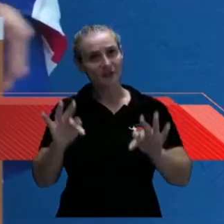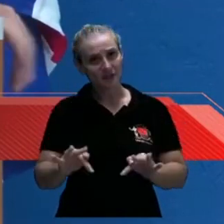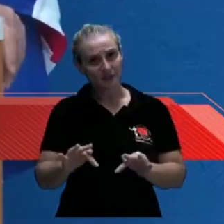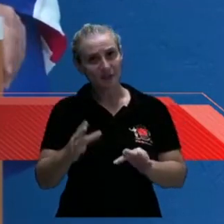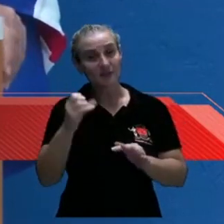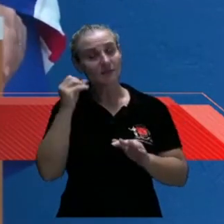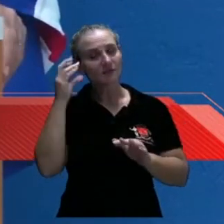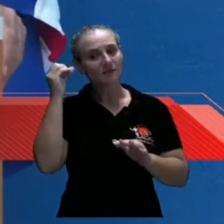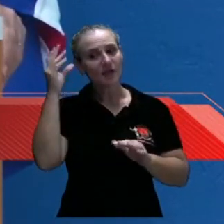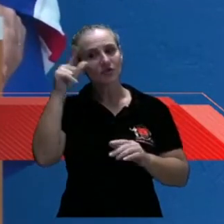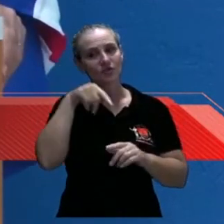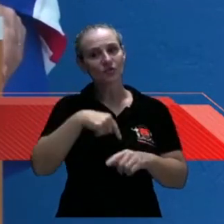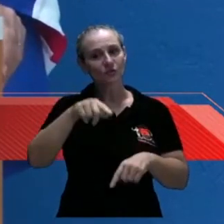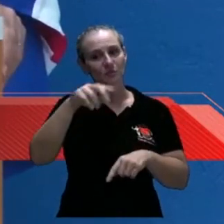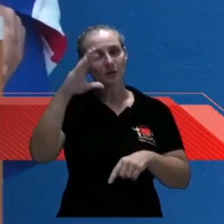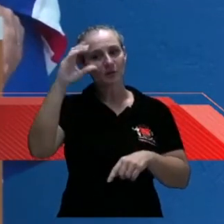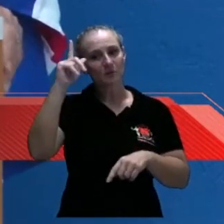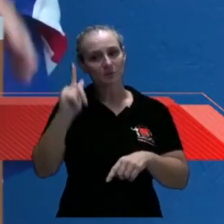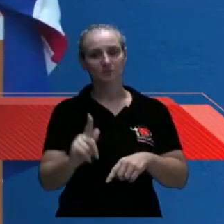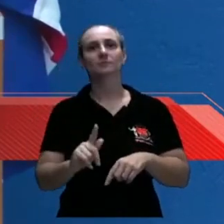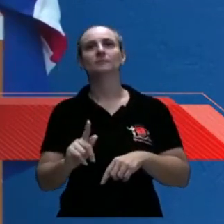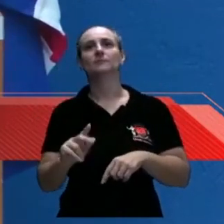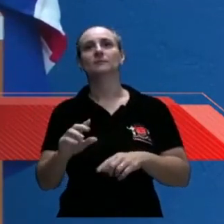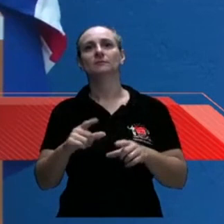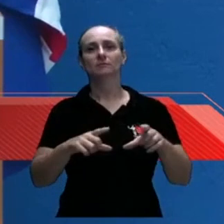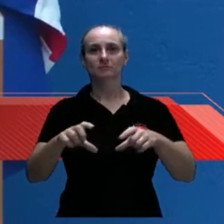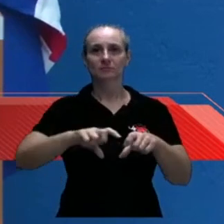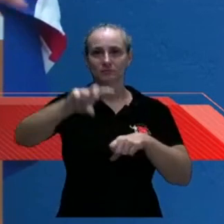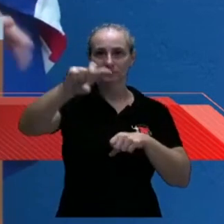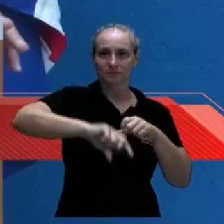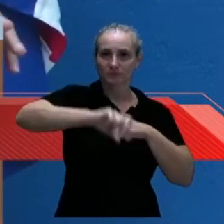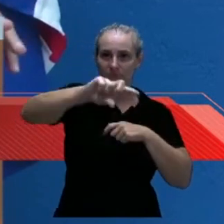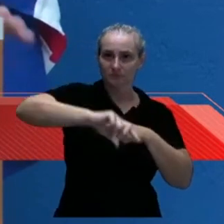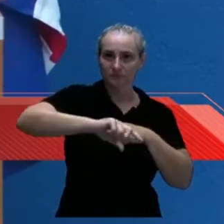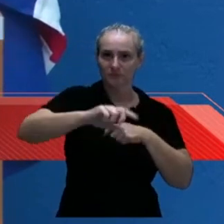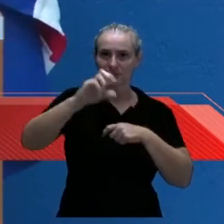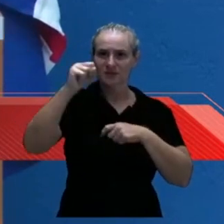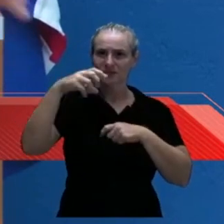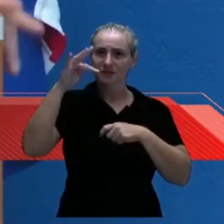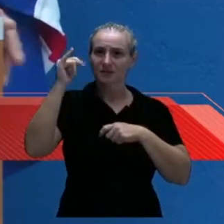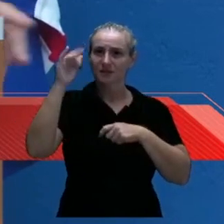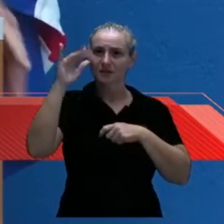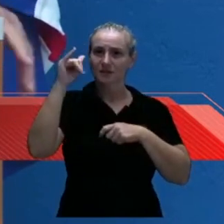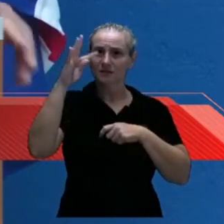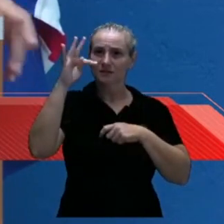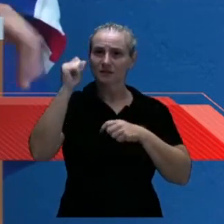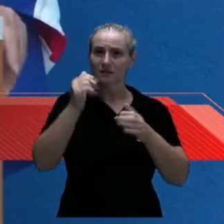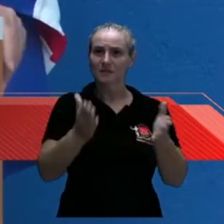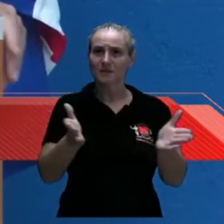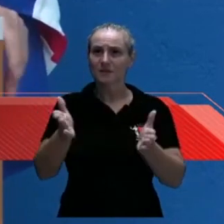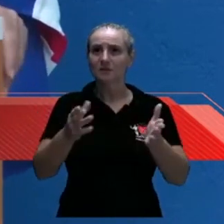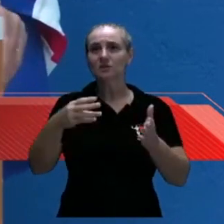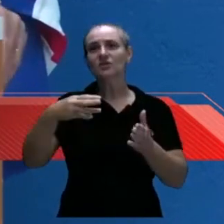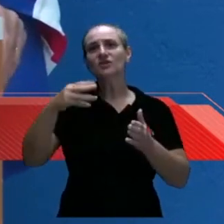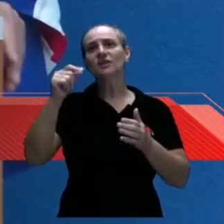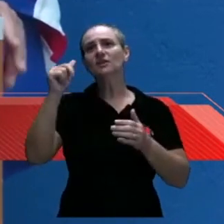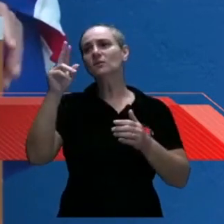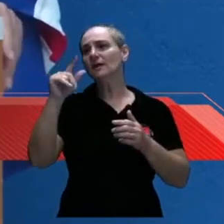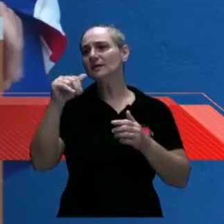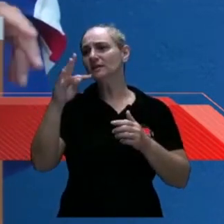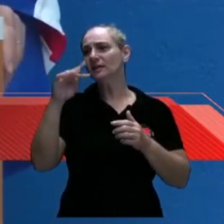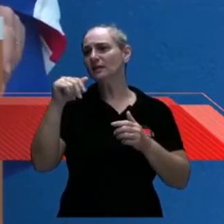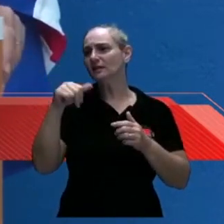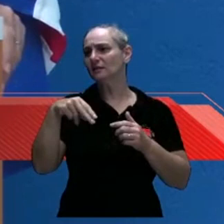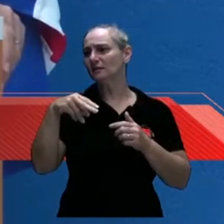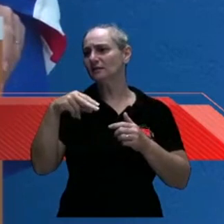viagem que eu fiz em Campo Grande, aquele trecho de Santa Rita do Pardo até perto do posto Mutum, eles conseguiram